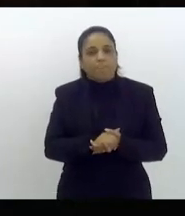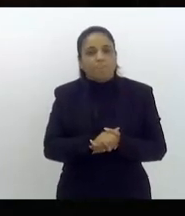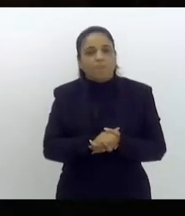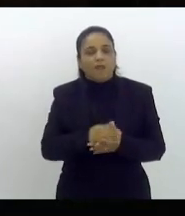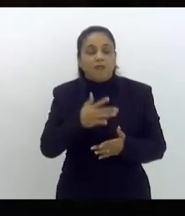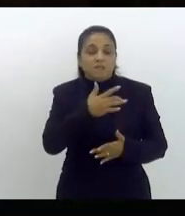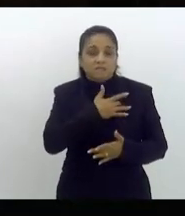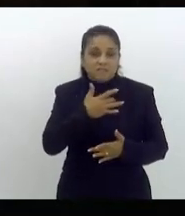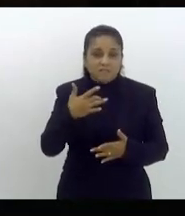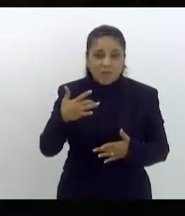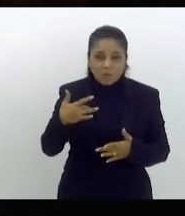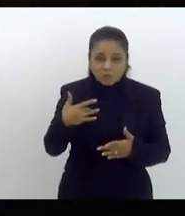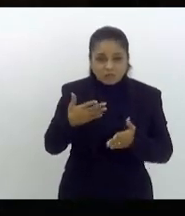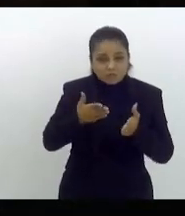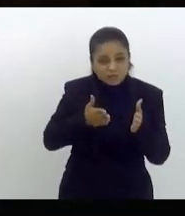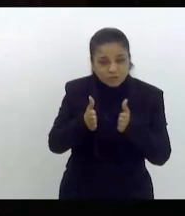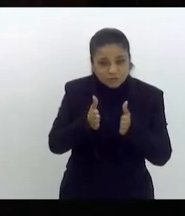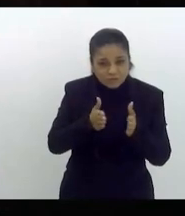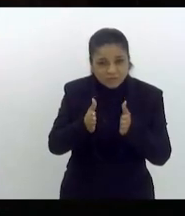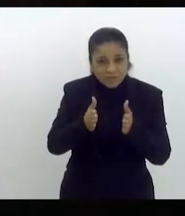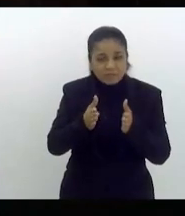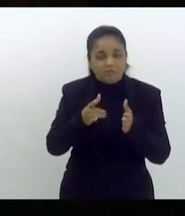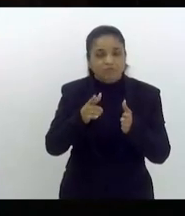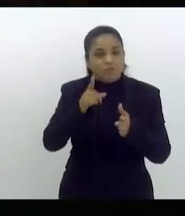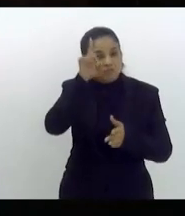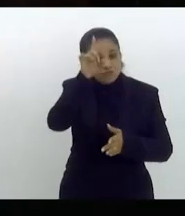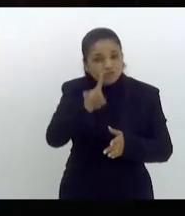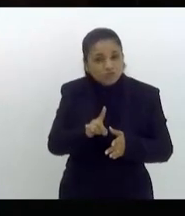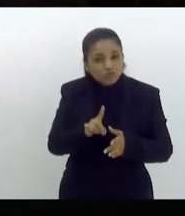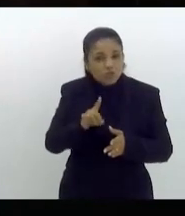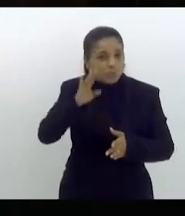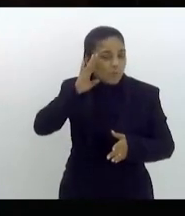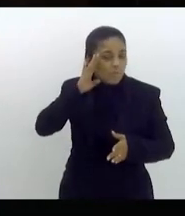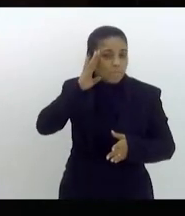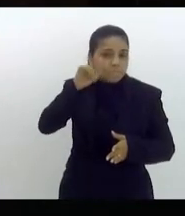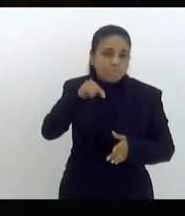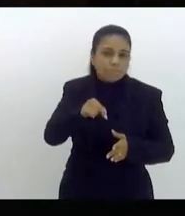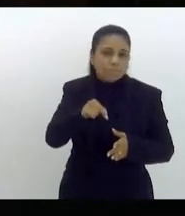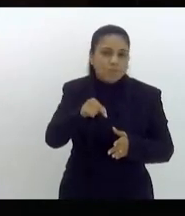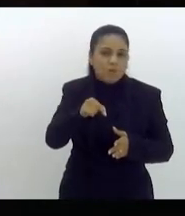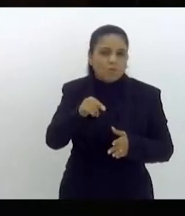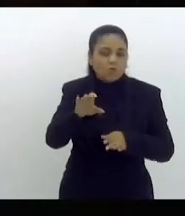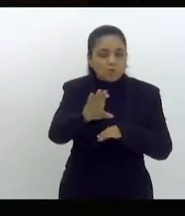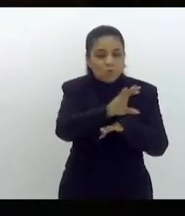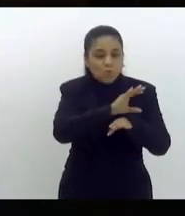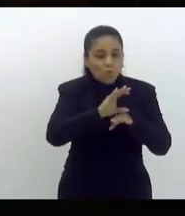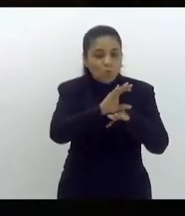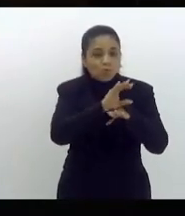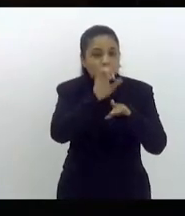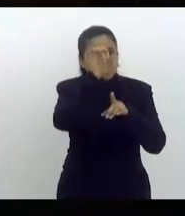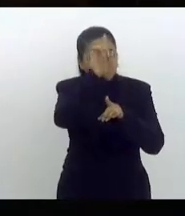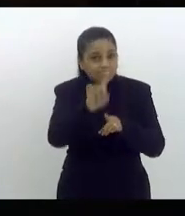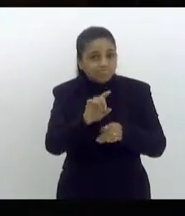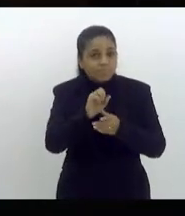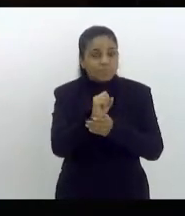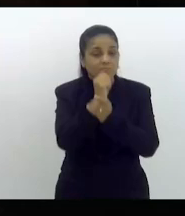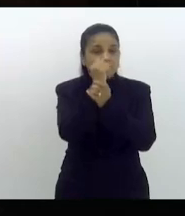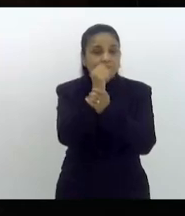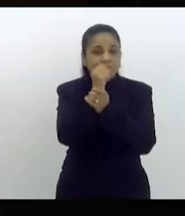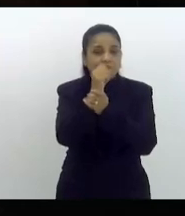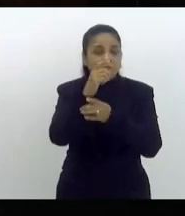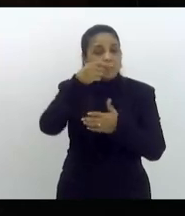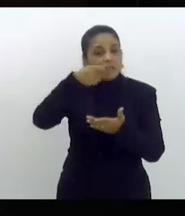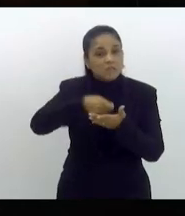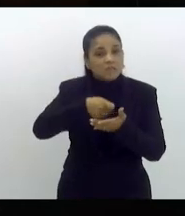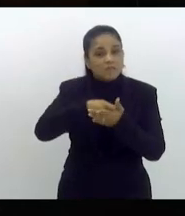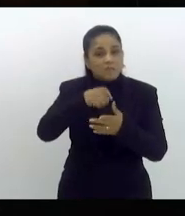acesso à saúde Outro ponto que eu queria destacar direito tão essencial primário constitucionalmente Garantido e portanto o dever do Estado